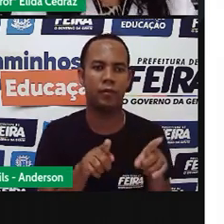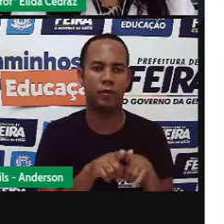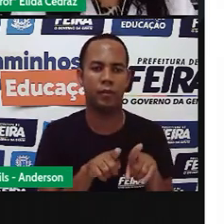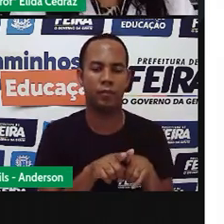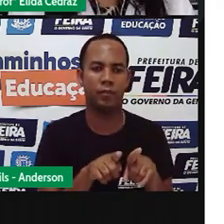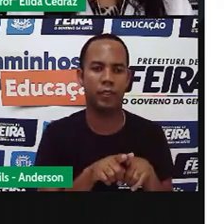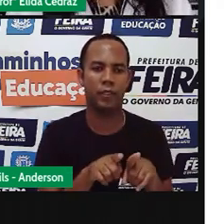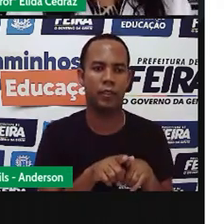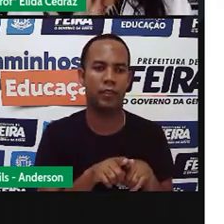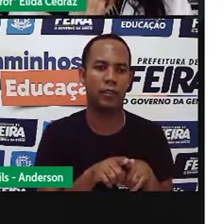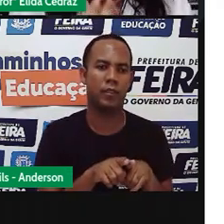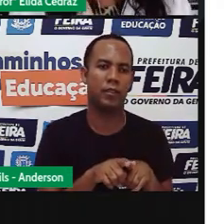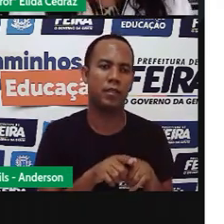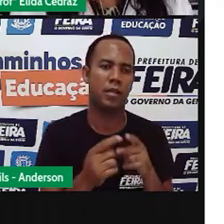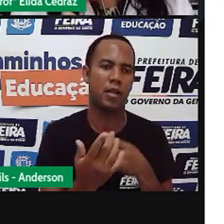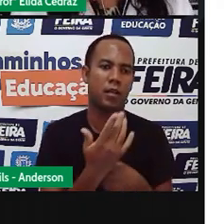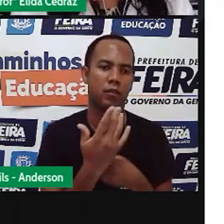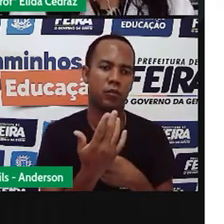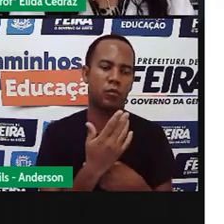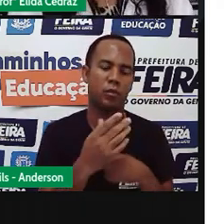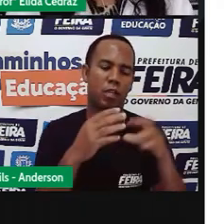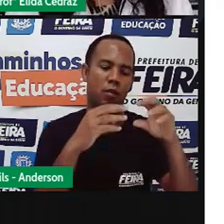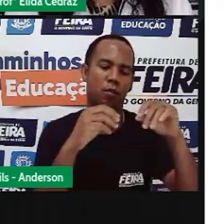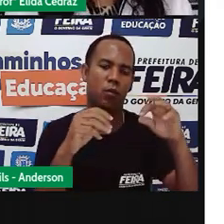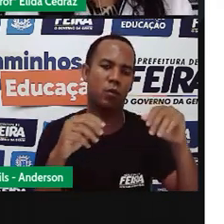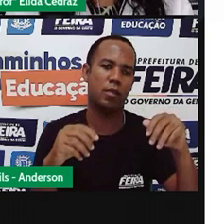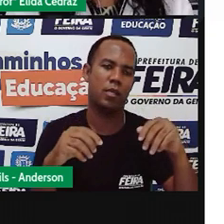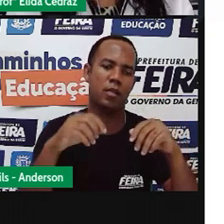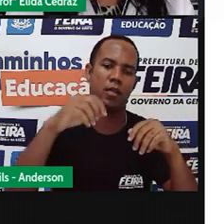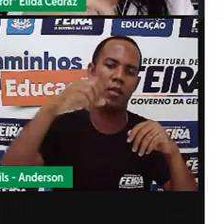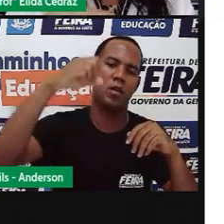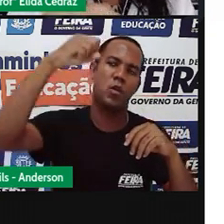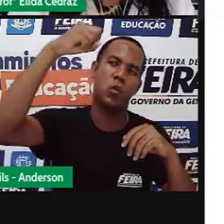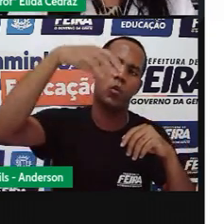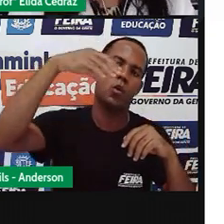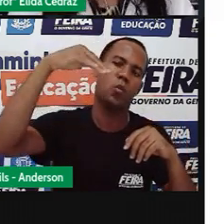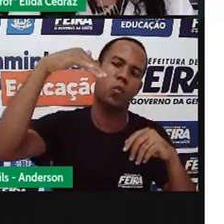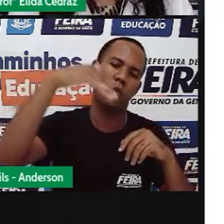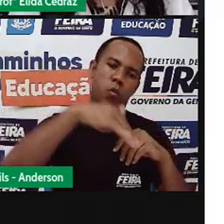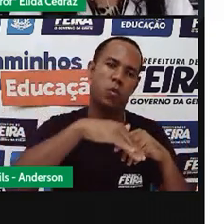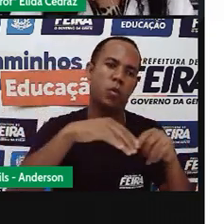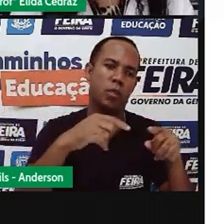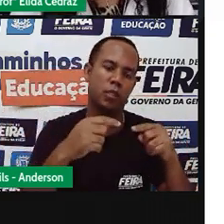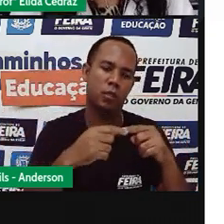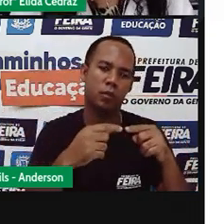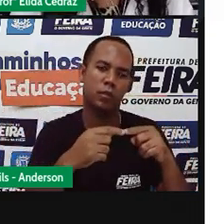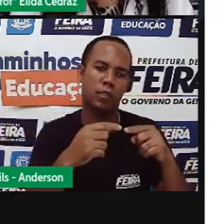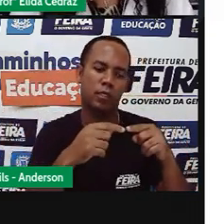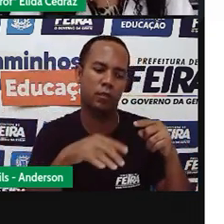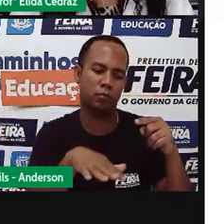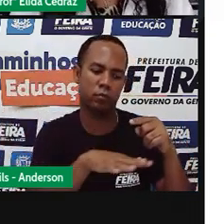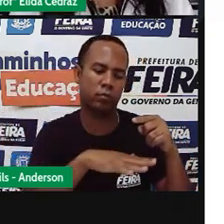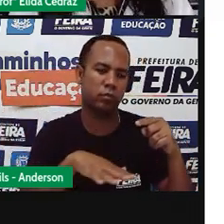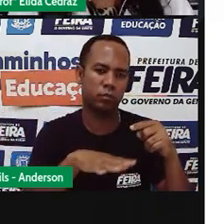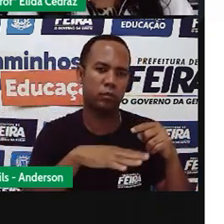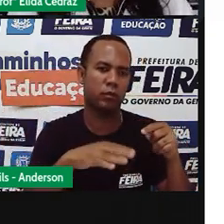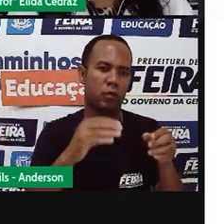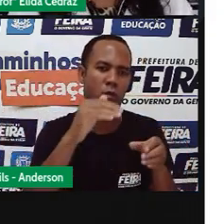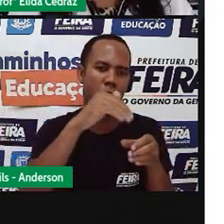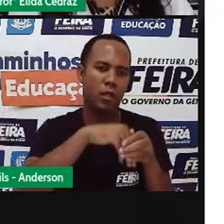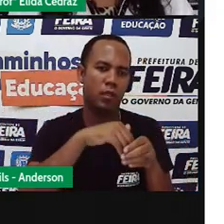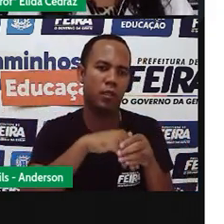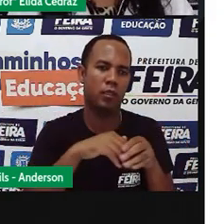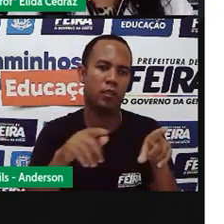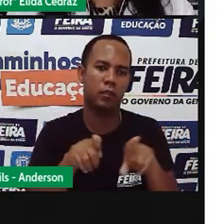tanto que a luz do sol quanto a poeira entrem em contato com o material que for guardado